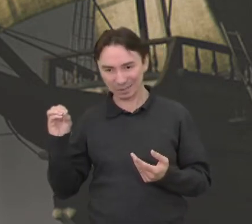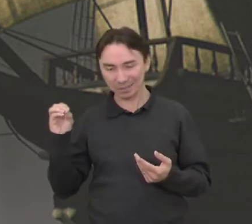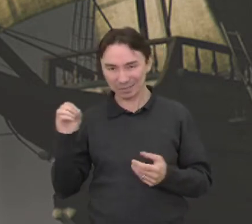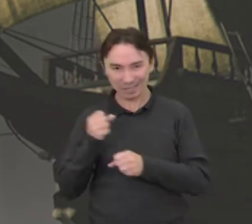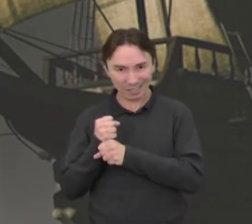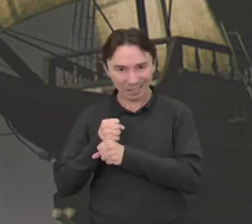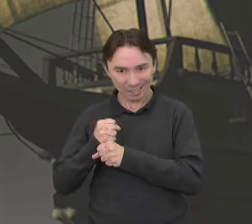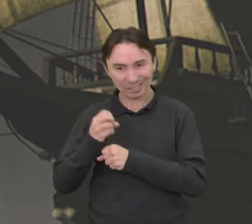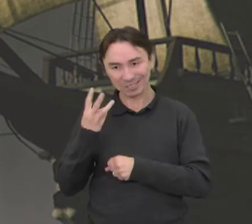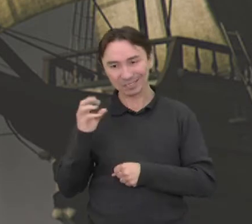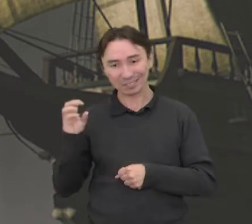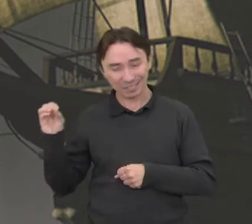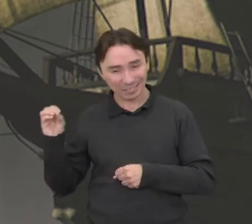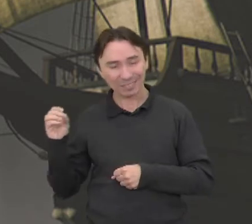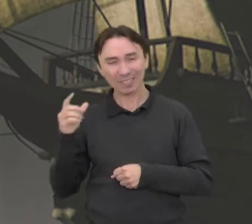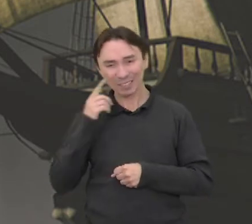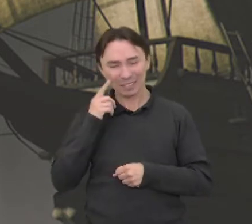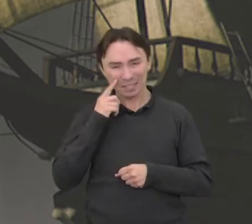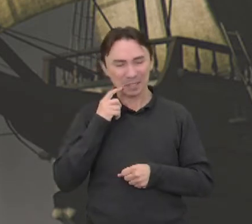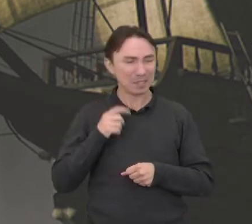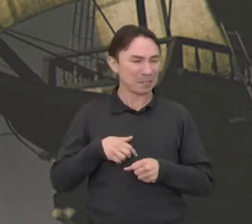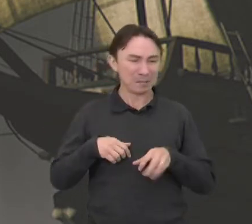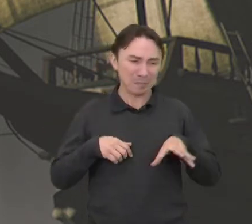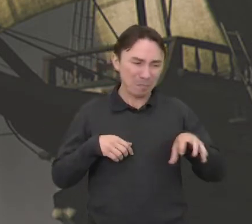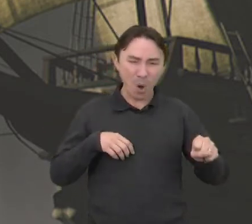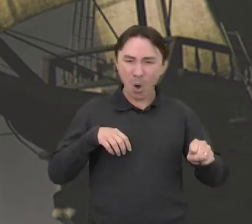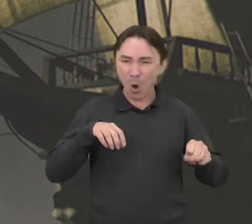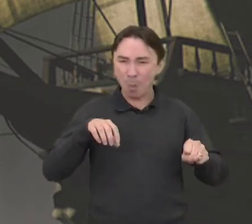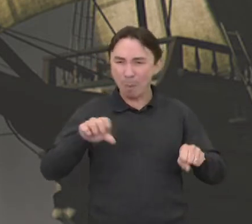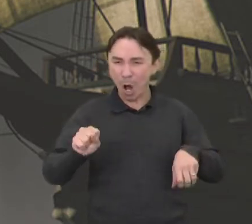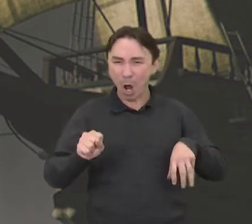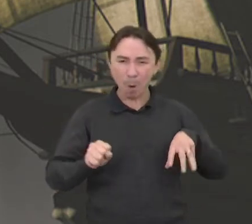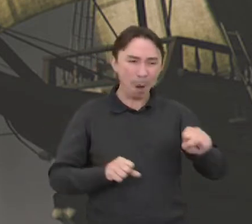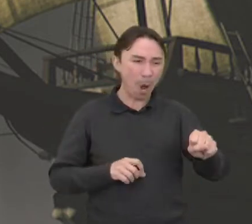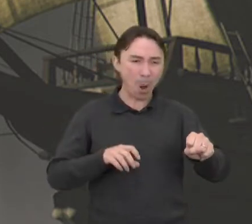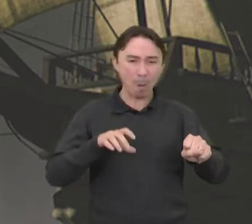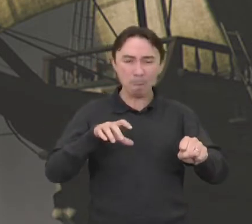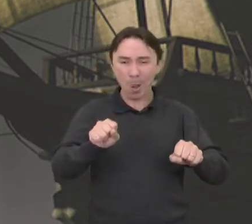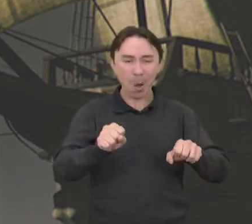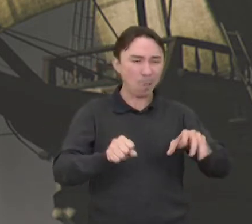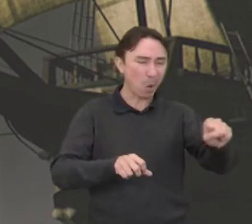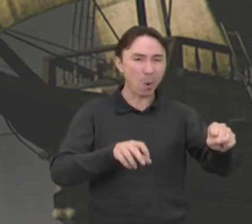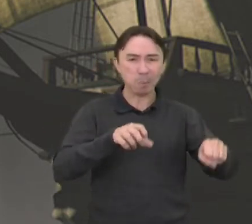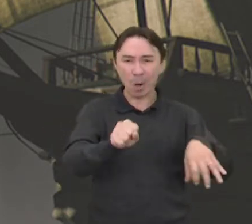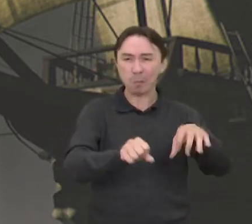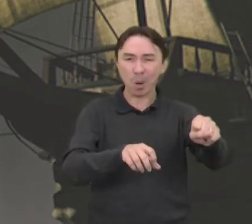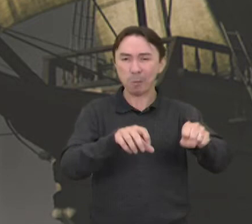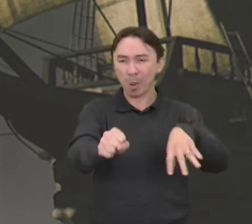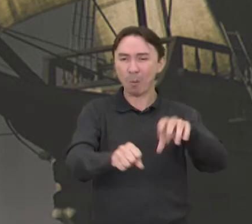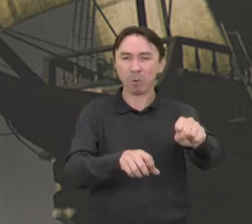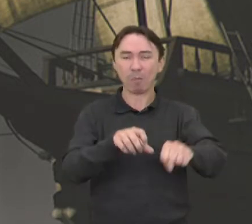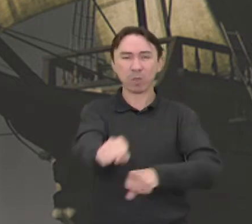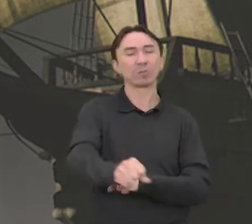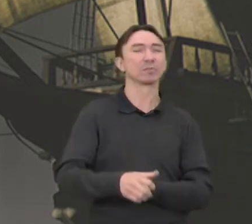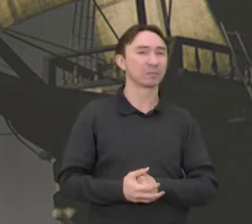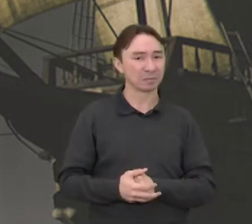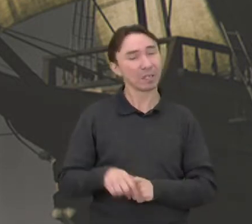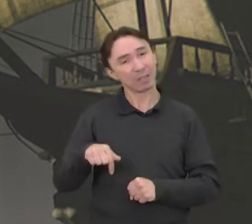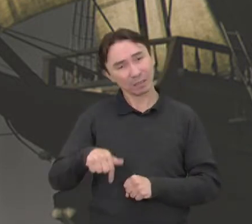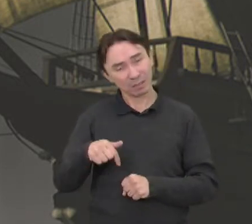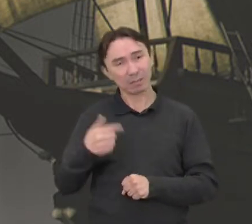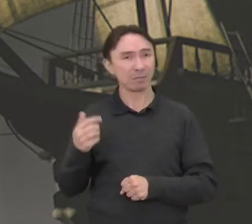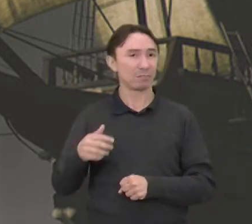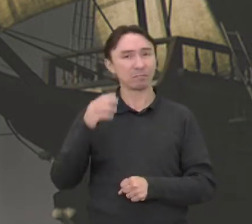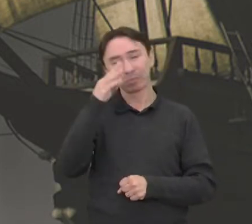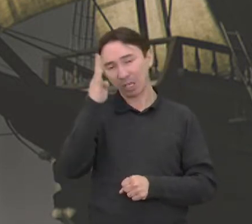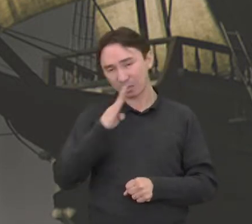tal, e vão sendo conquistadas novas áreas, vão saindo um pouco do litoral e adentrando mais para o interior do Brasil, né,